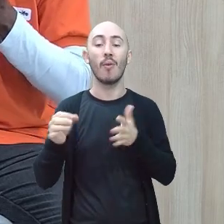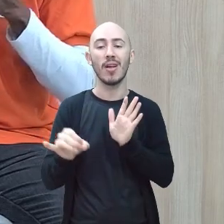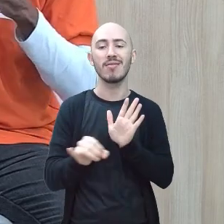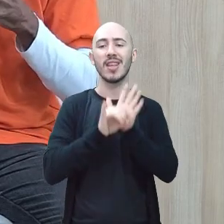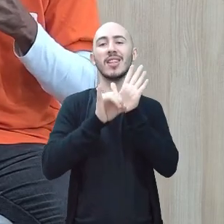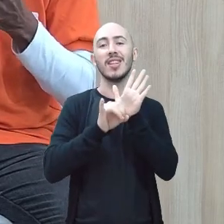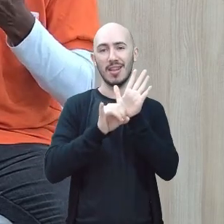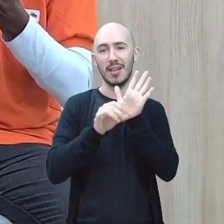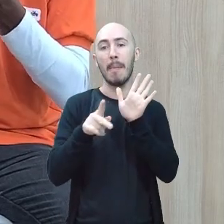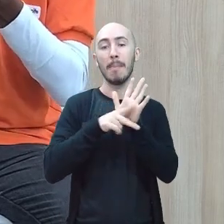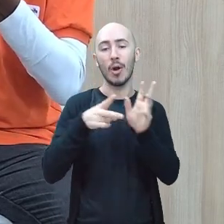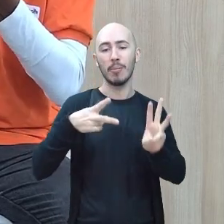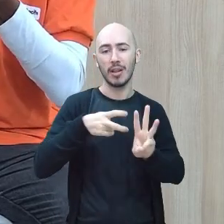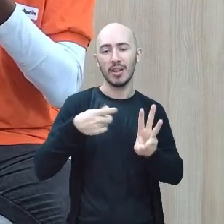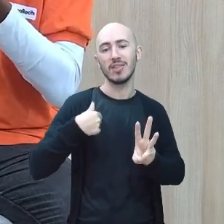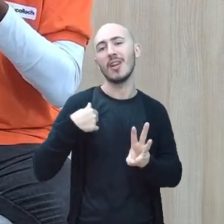identidade,